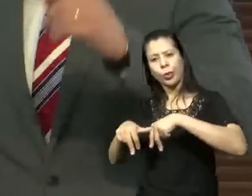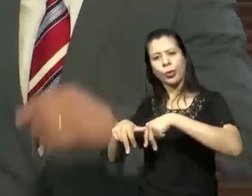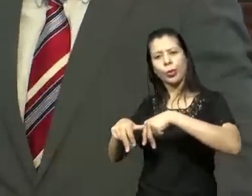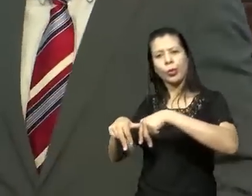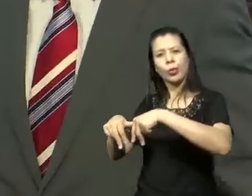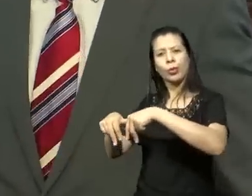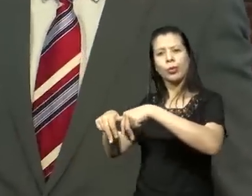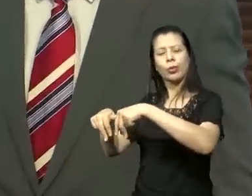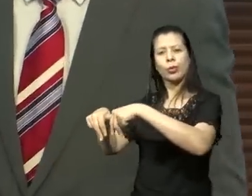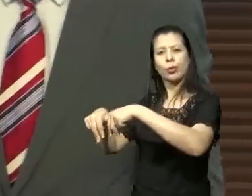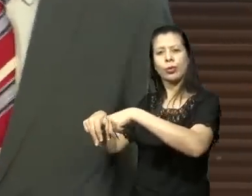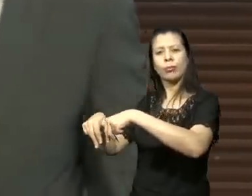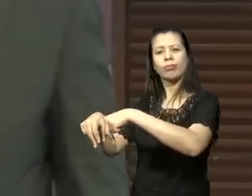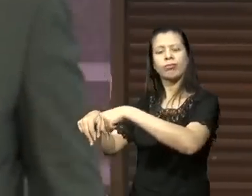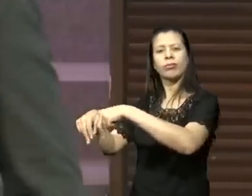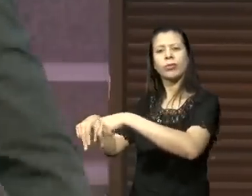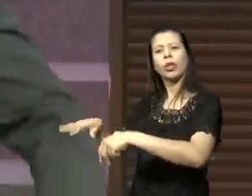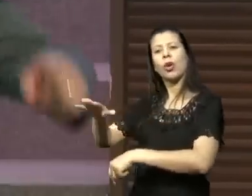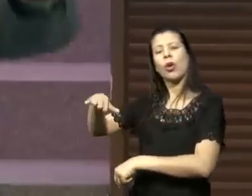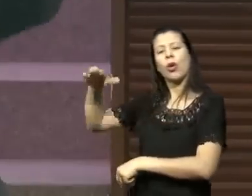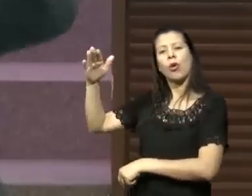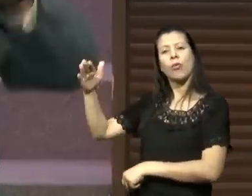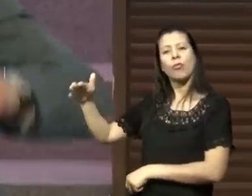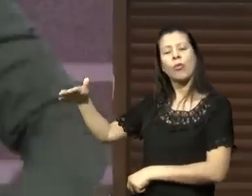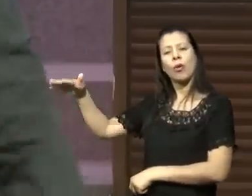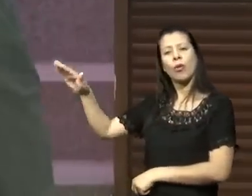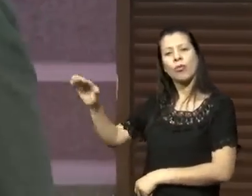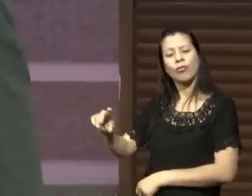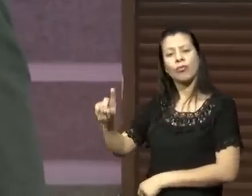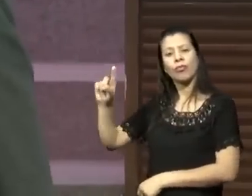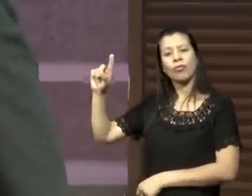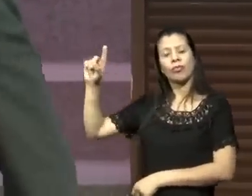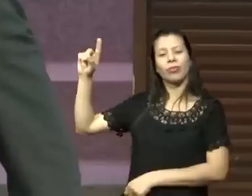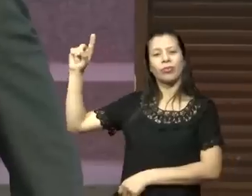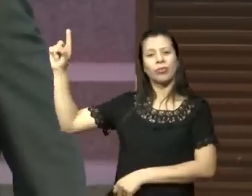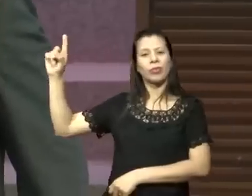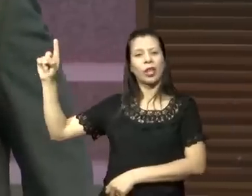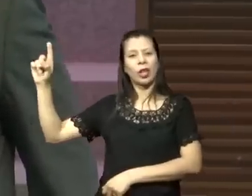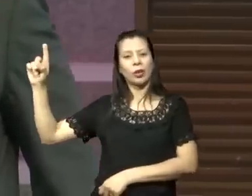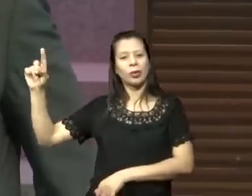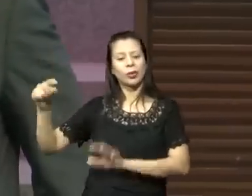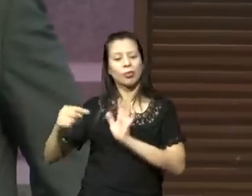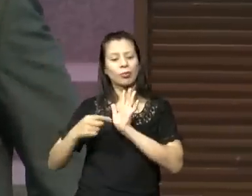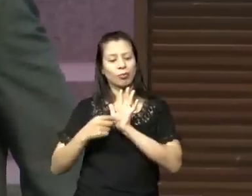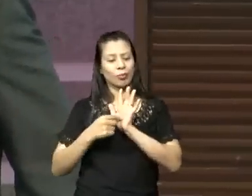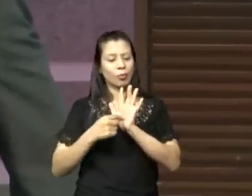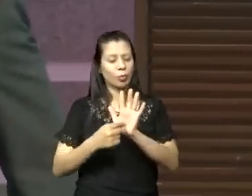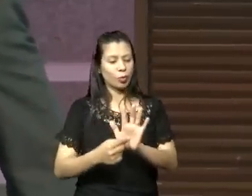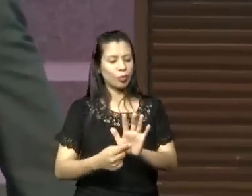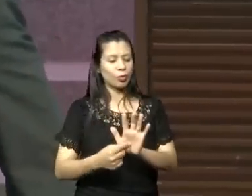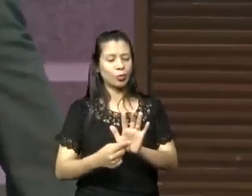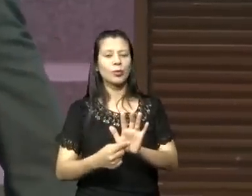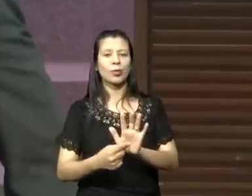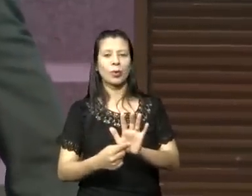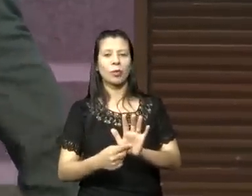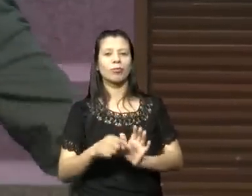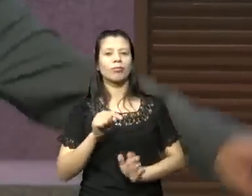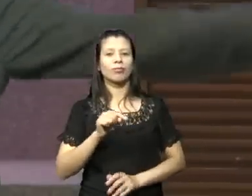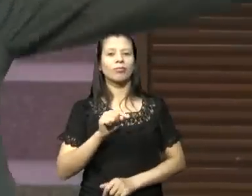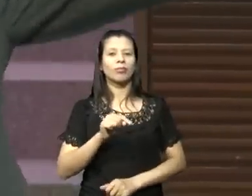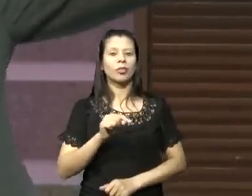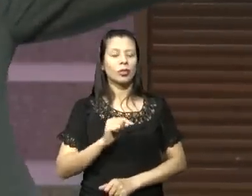a terra da promessa Deus falou Naquele monte mais tarde conhecido como Monte Moriá